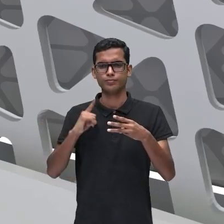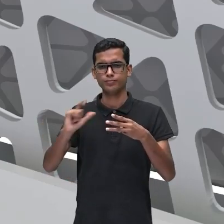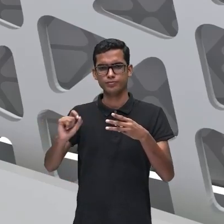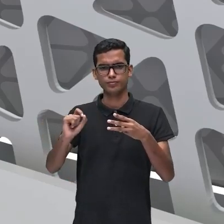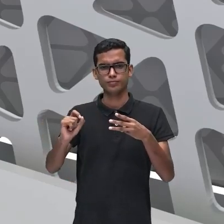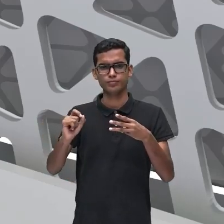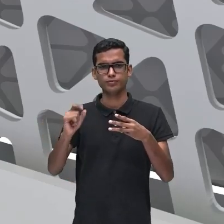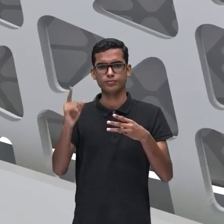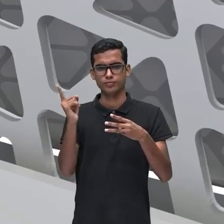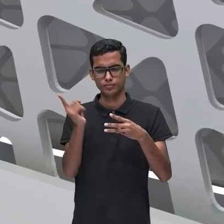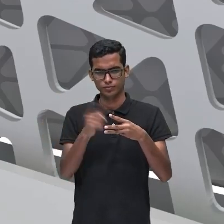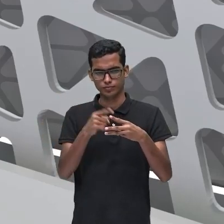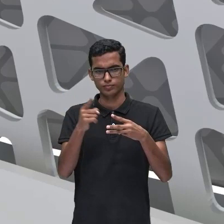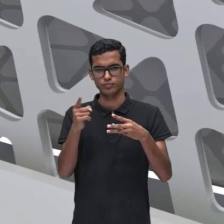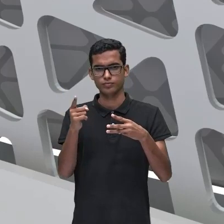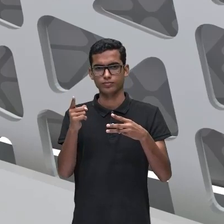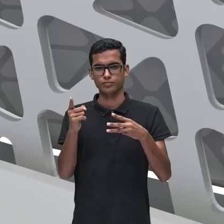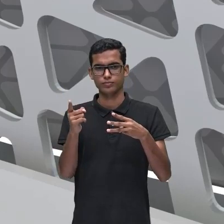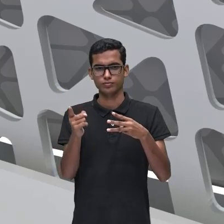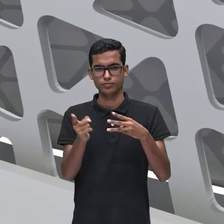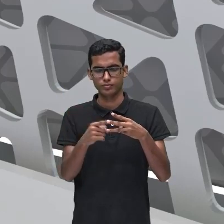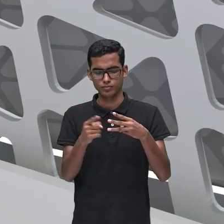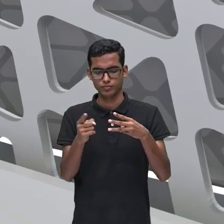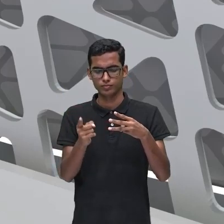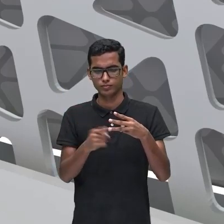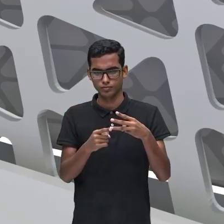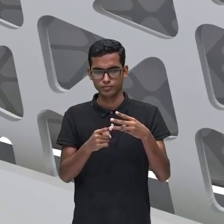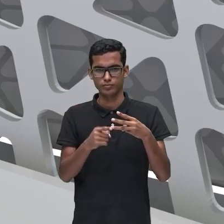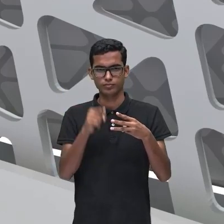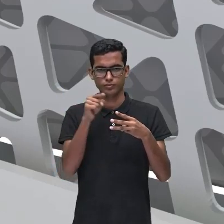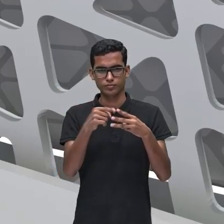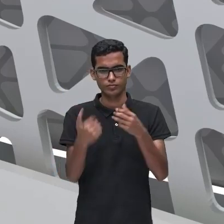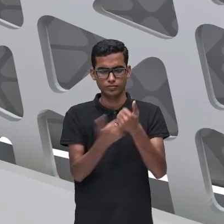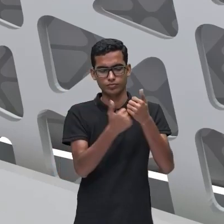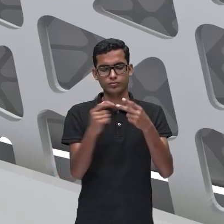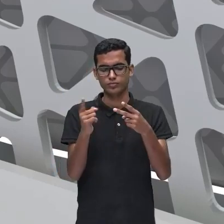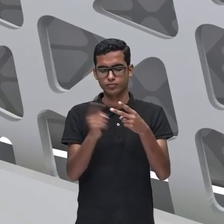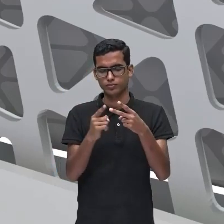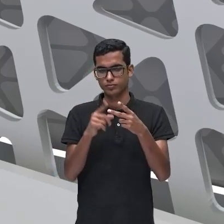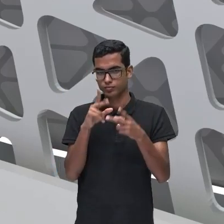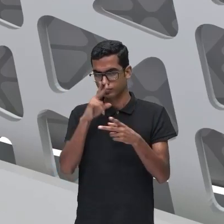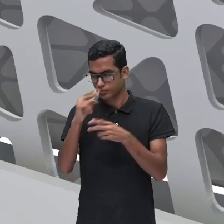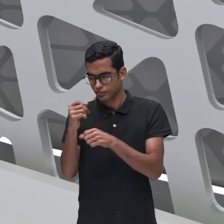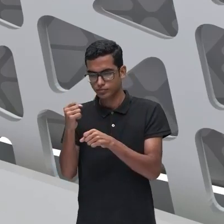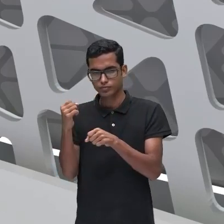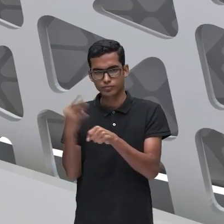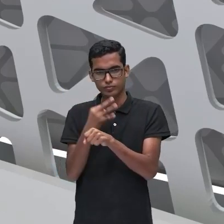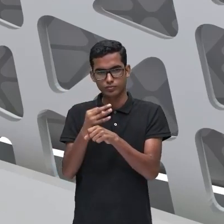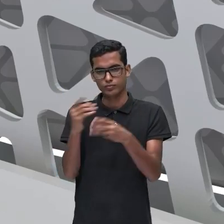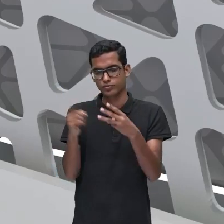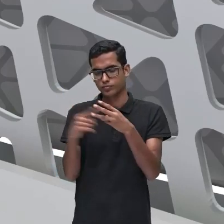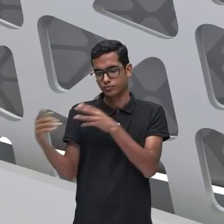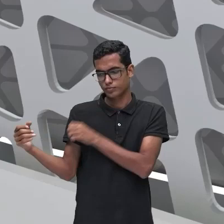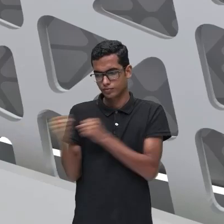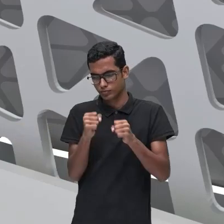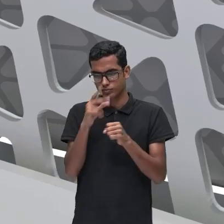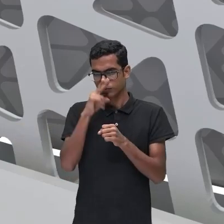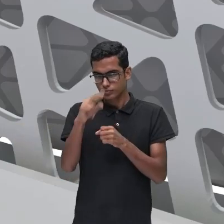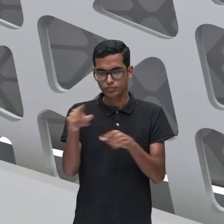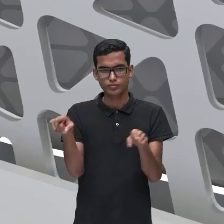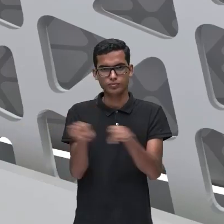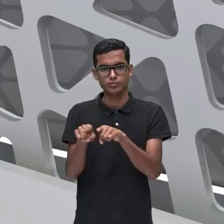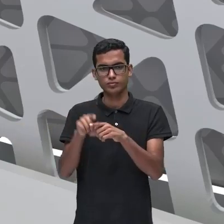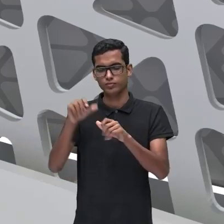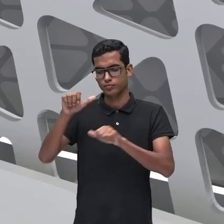de apoio, força de resistência e força de potência, elas se modificam